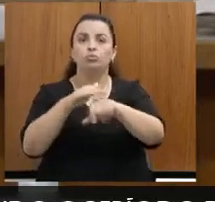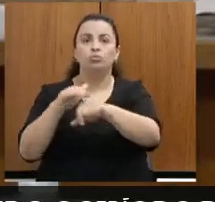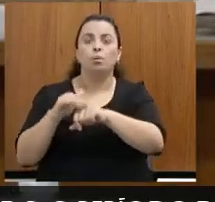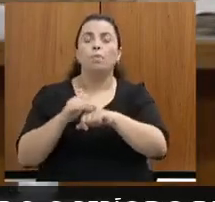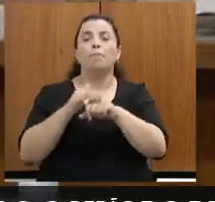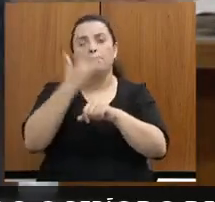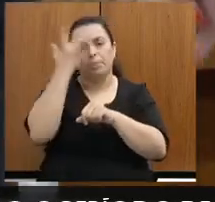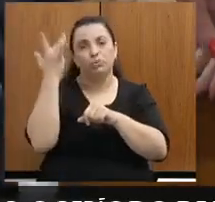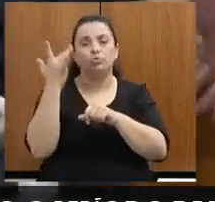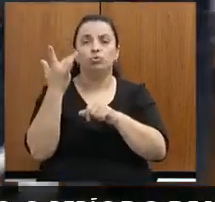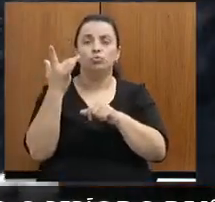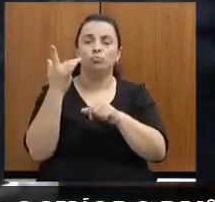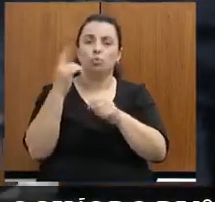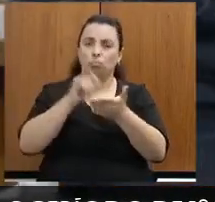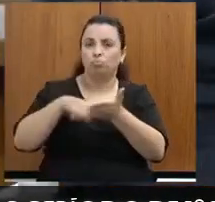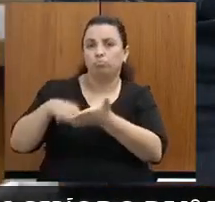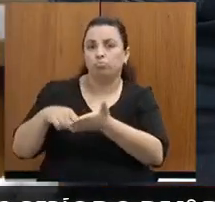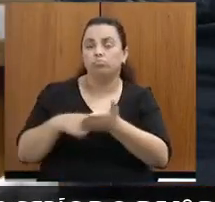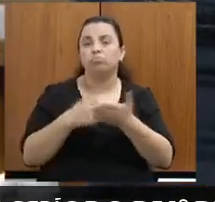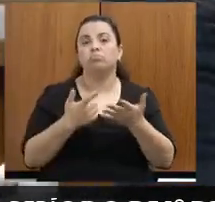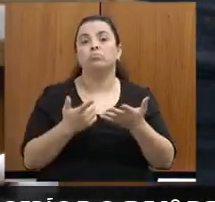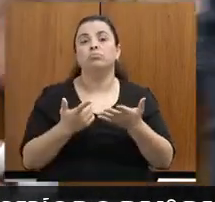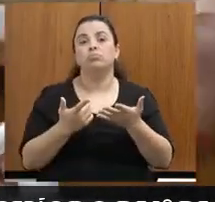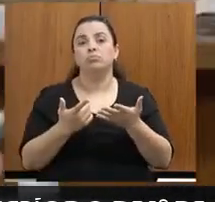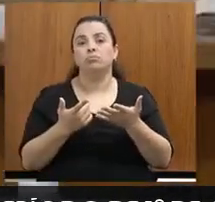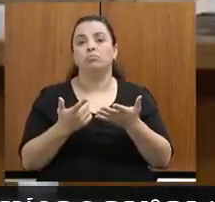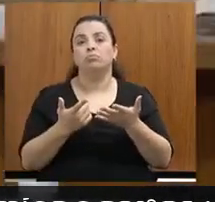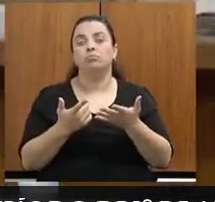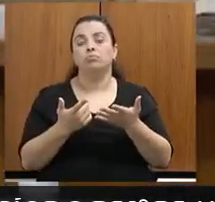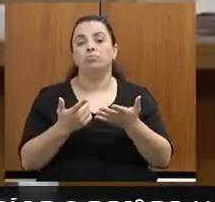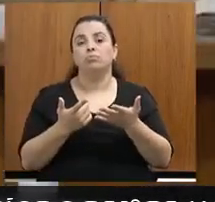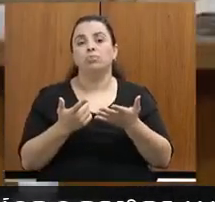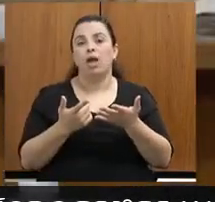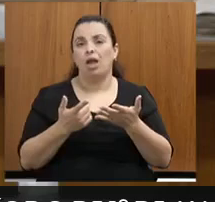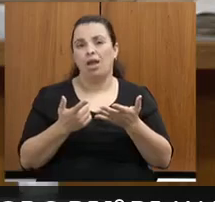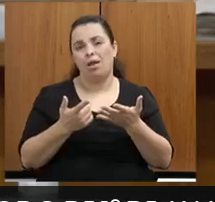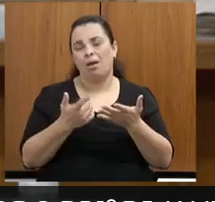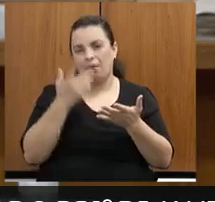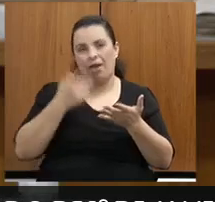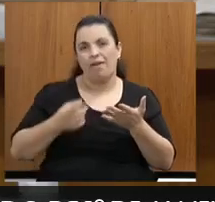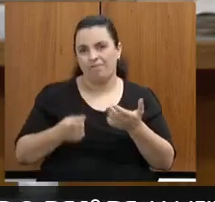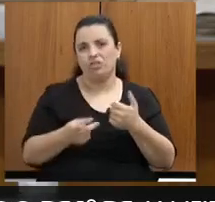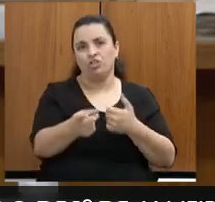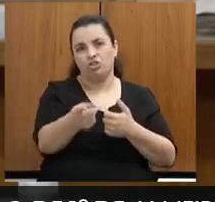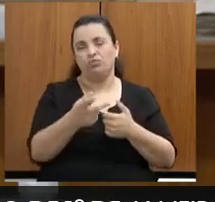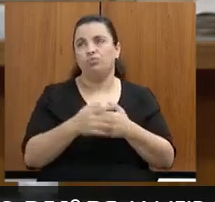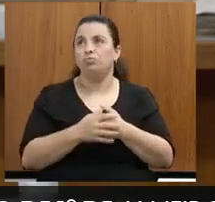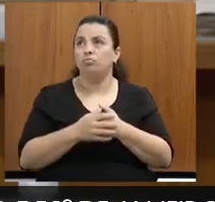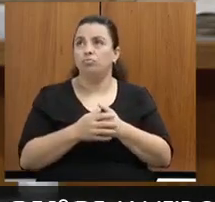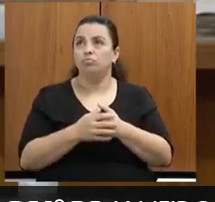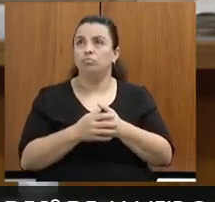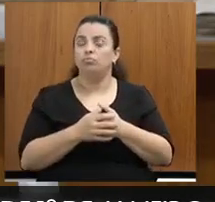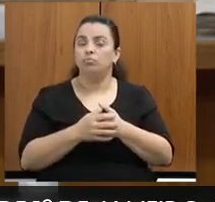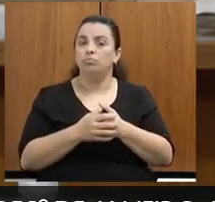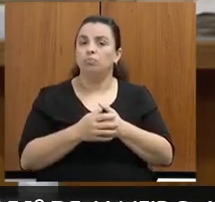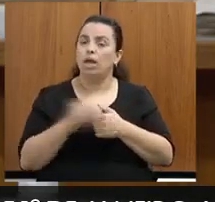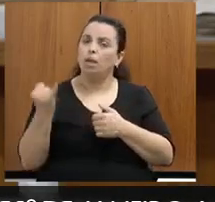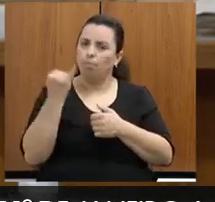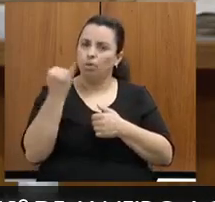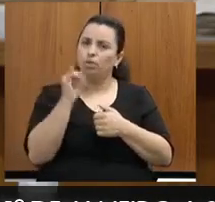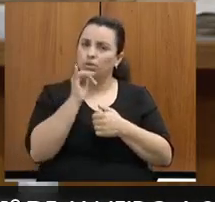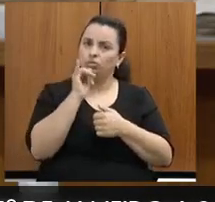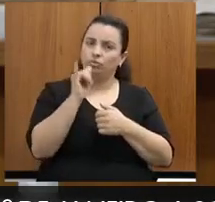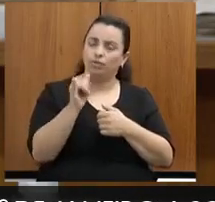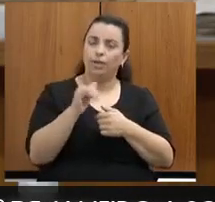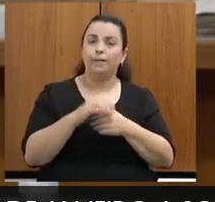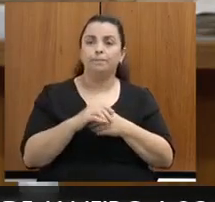então é importante dizer ao senhor que ao longo desse